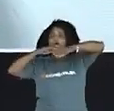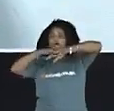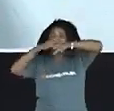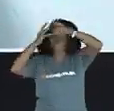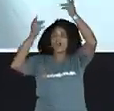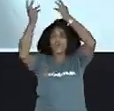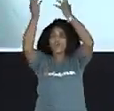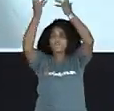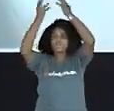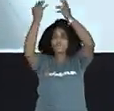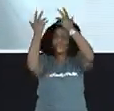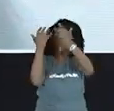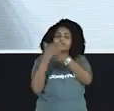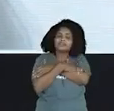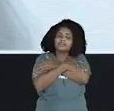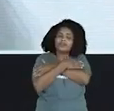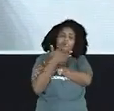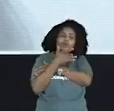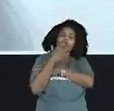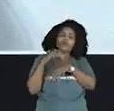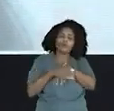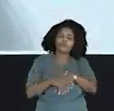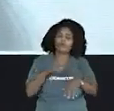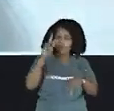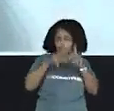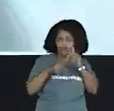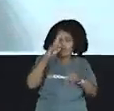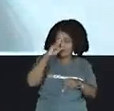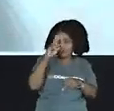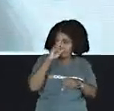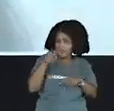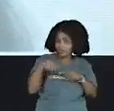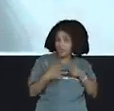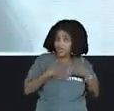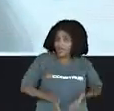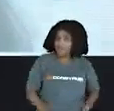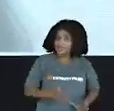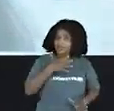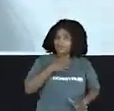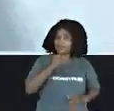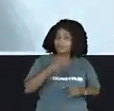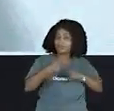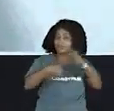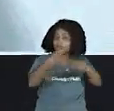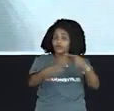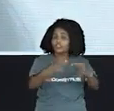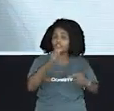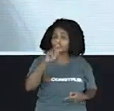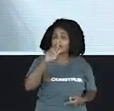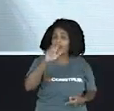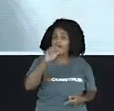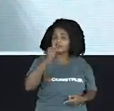que dava calor calefação para eles durante a noite o povo não lembrava mas surgiu agora uma nova geração que não